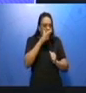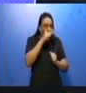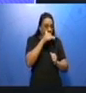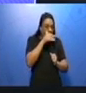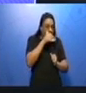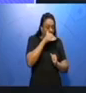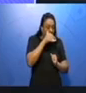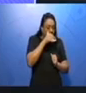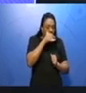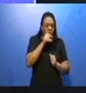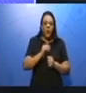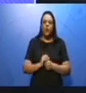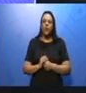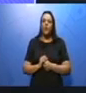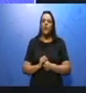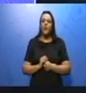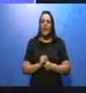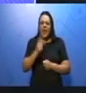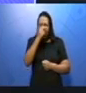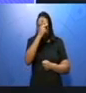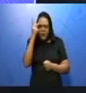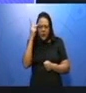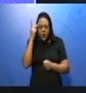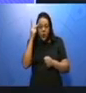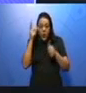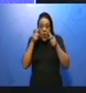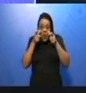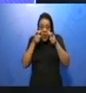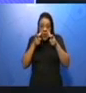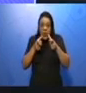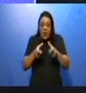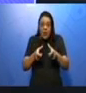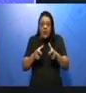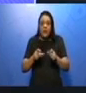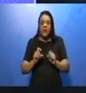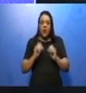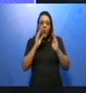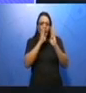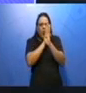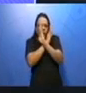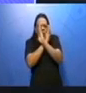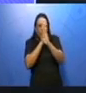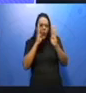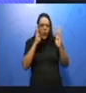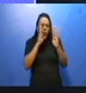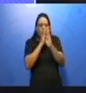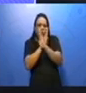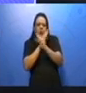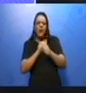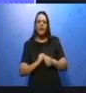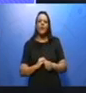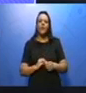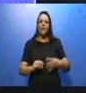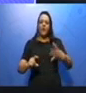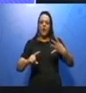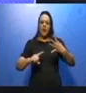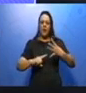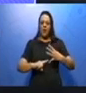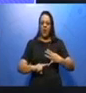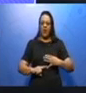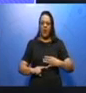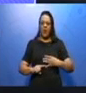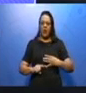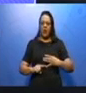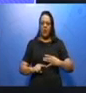nossa imaginação, esse mistério também gera esse suspense. E a peripécia, quando nós vamos ver